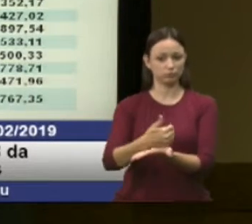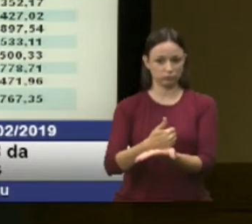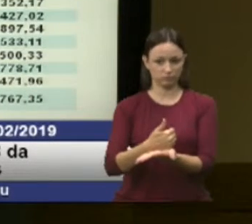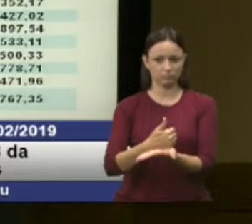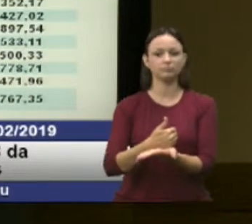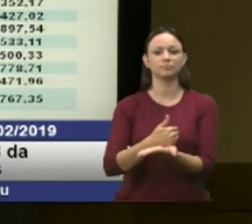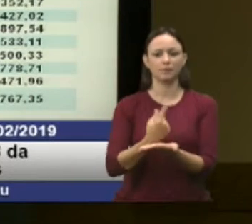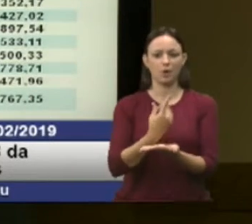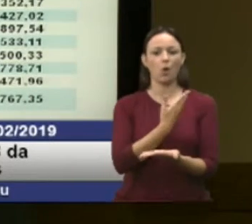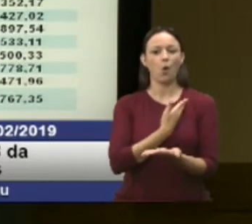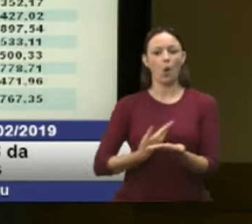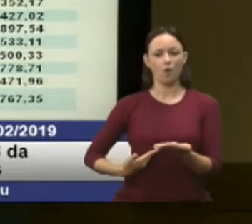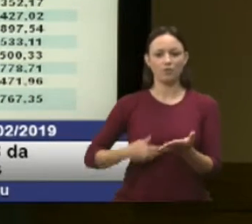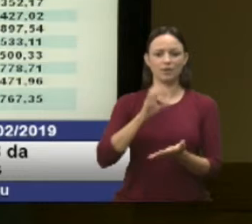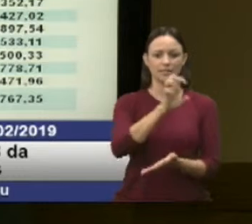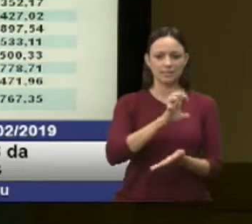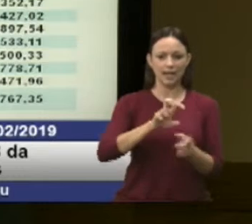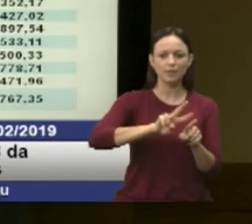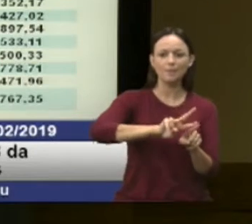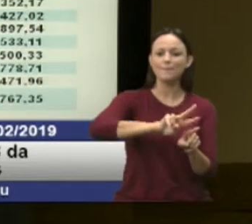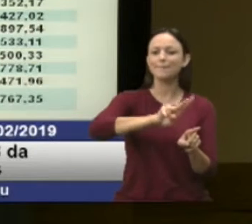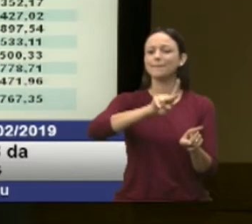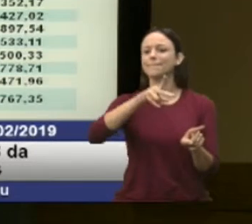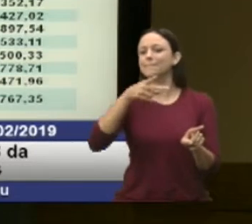do governo do estado para os municípios.